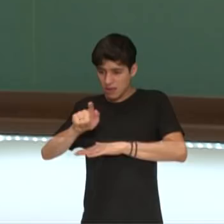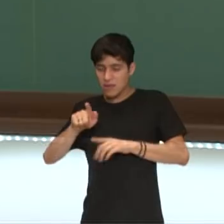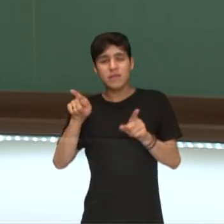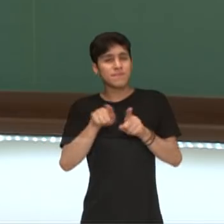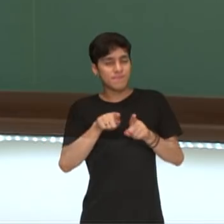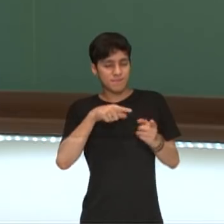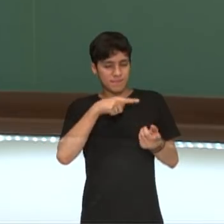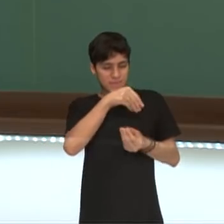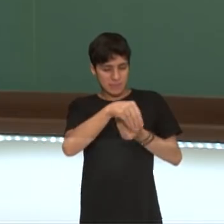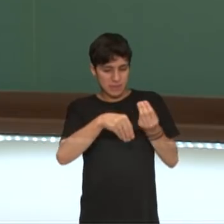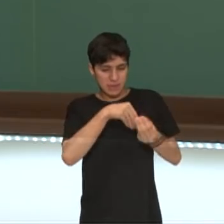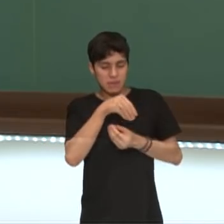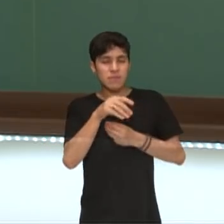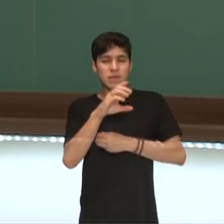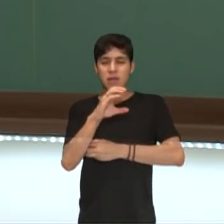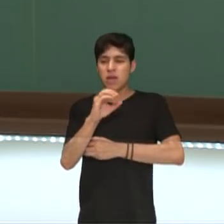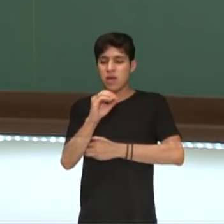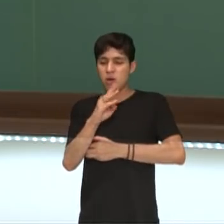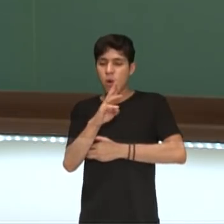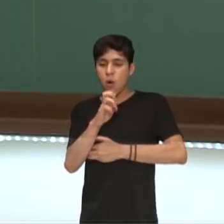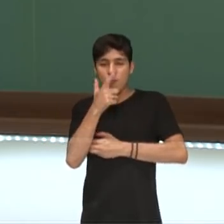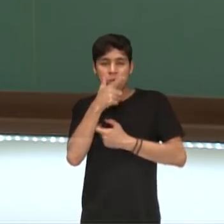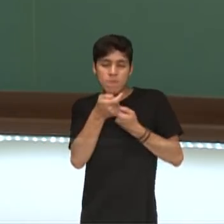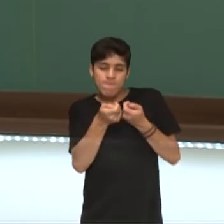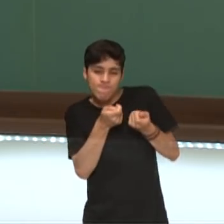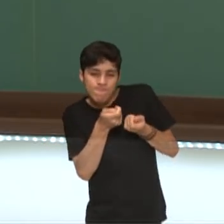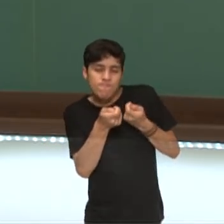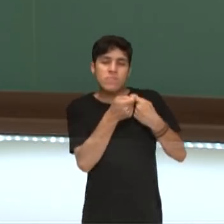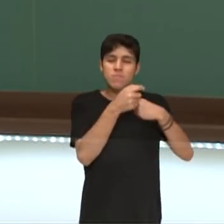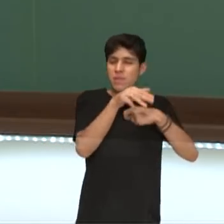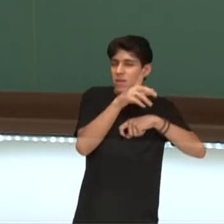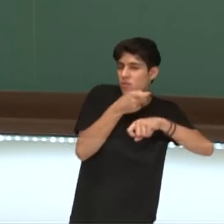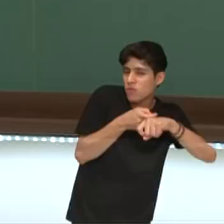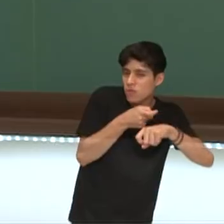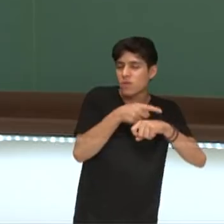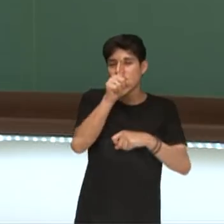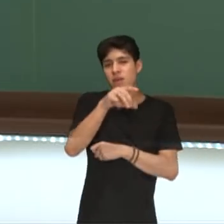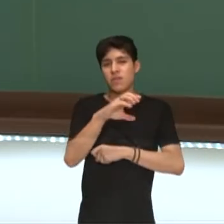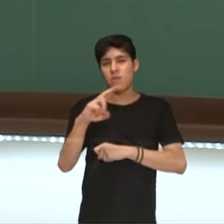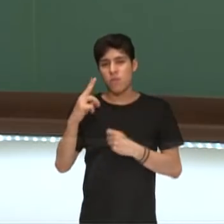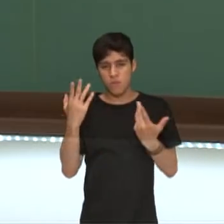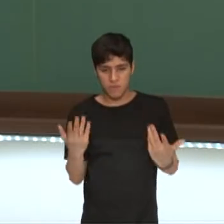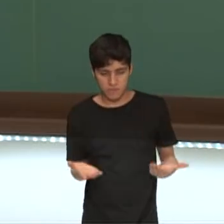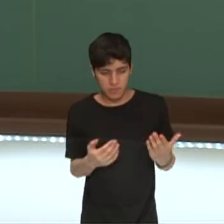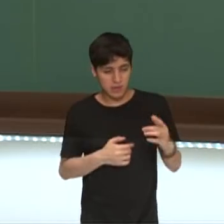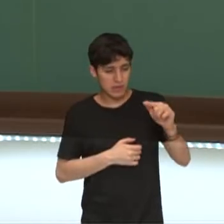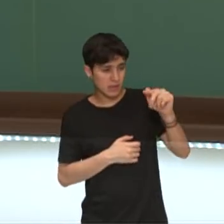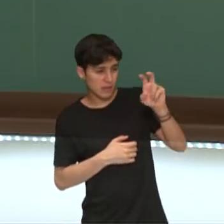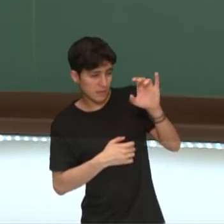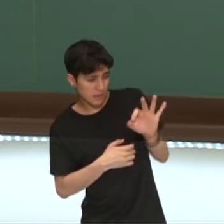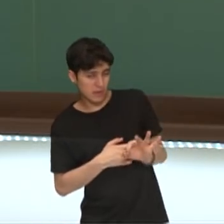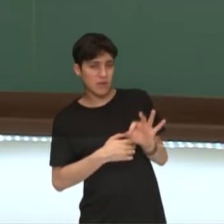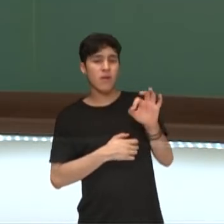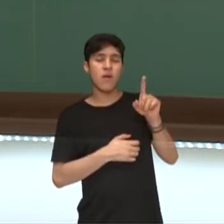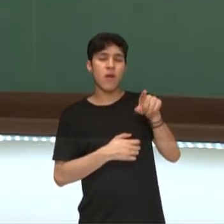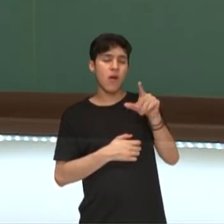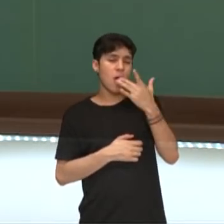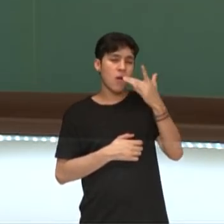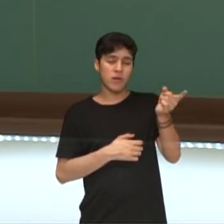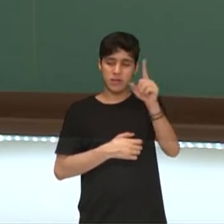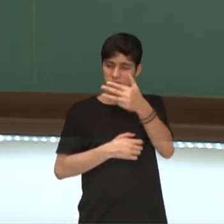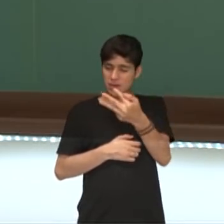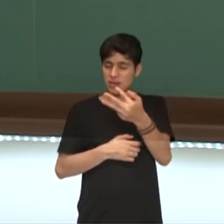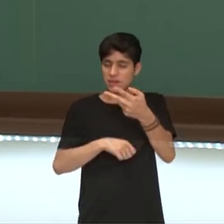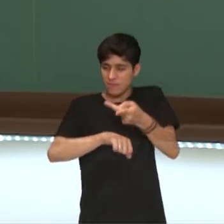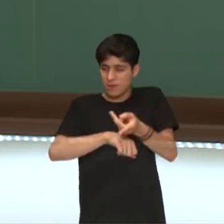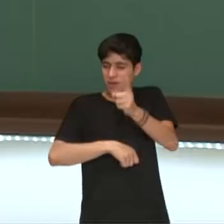também ele precisa de uma liga de cobre para conseguir dar ali aquela consistência, é o Cu. Então, 75% ouro, 13 prata